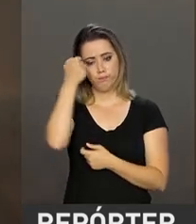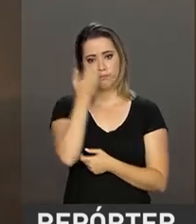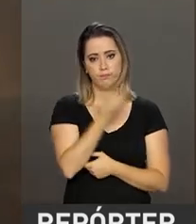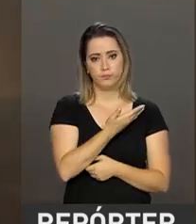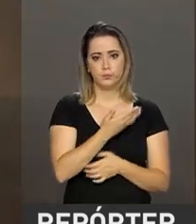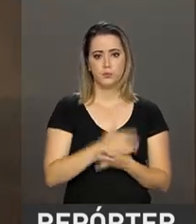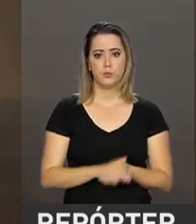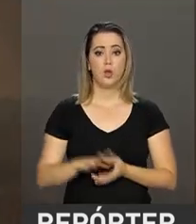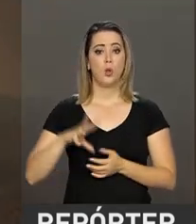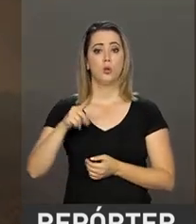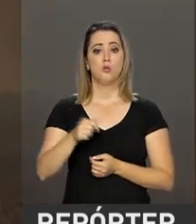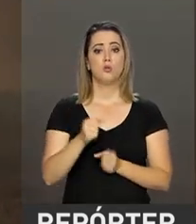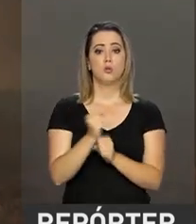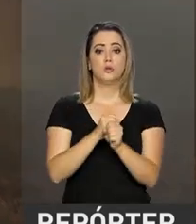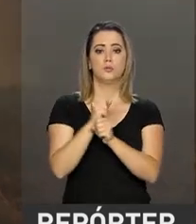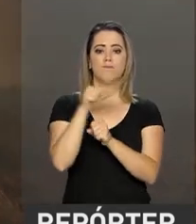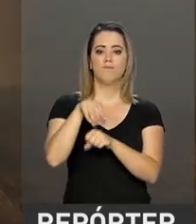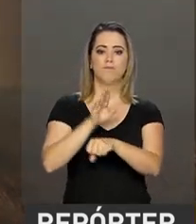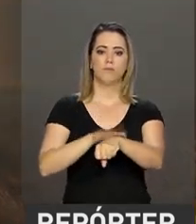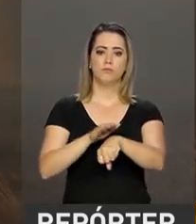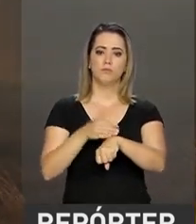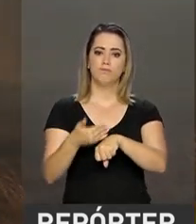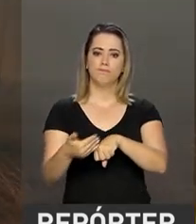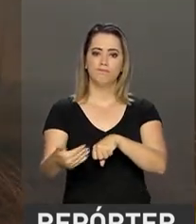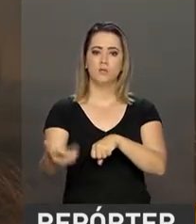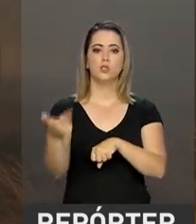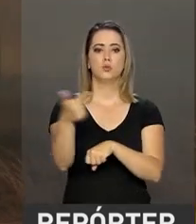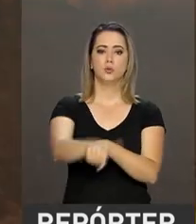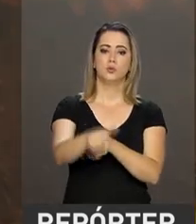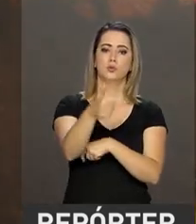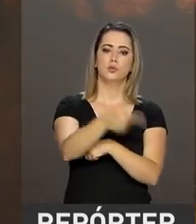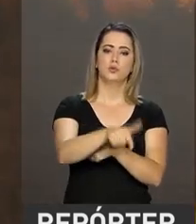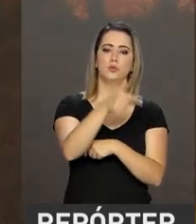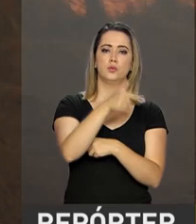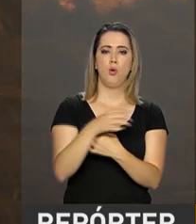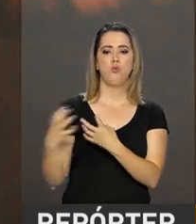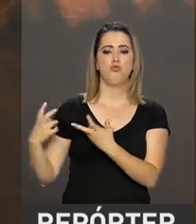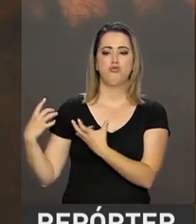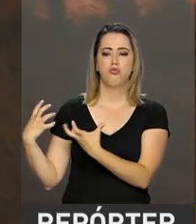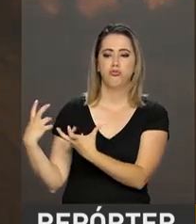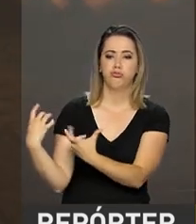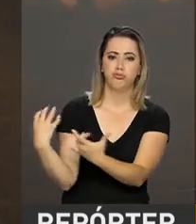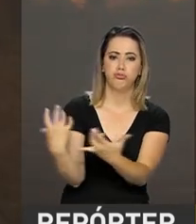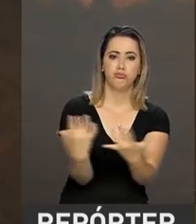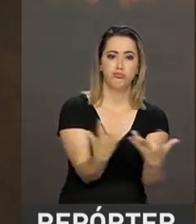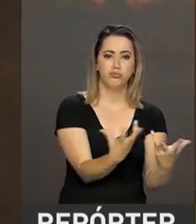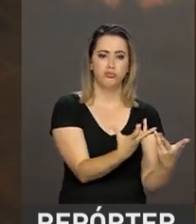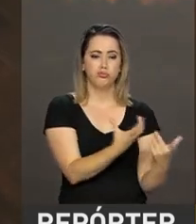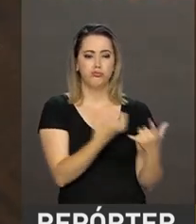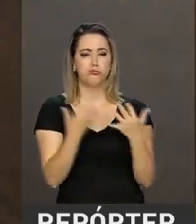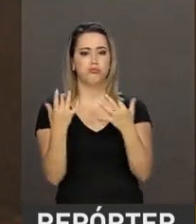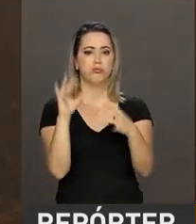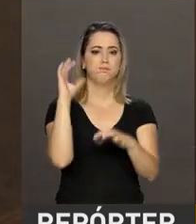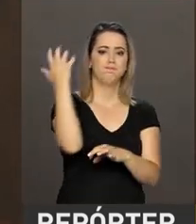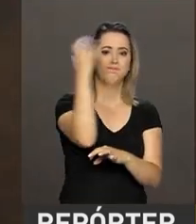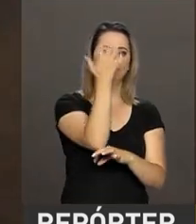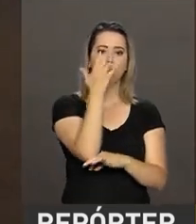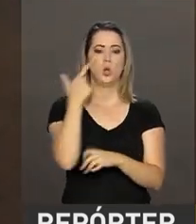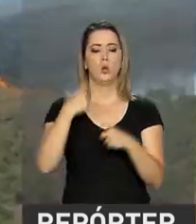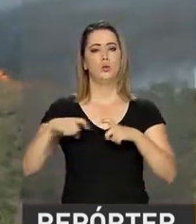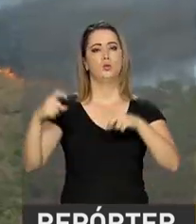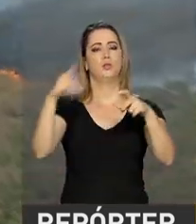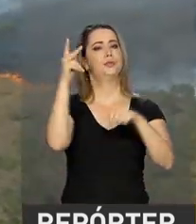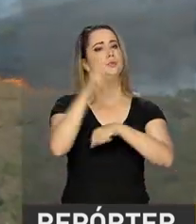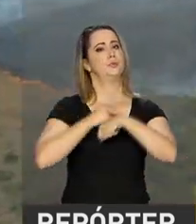todo ano nessa época a história se repete os incêndios florestais atingem várias regiões do país